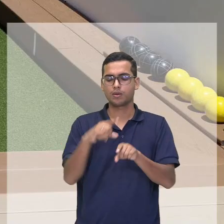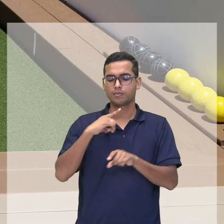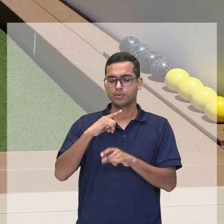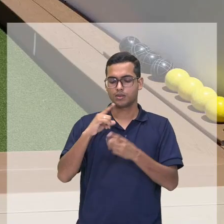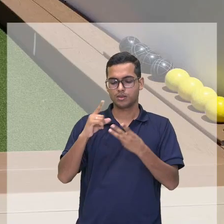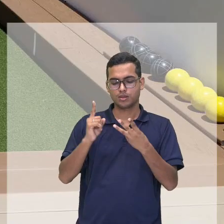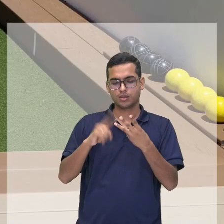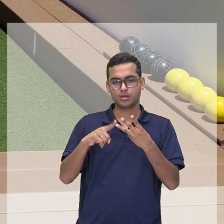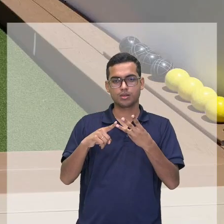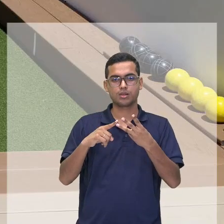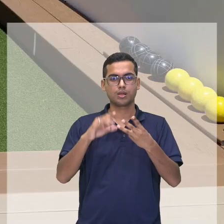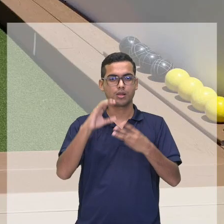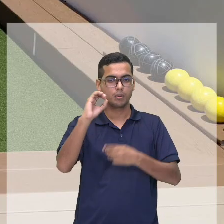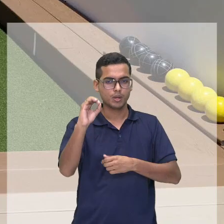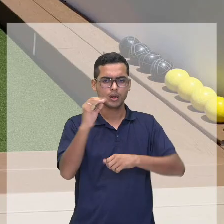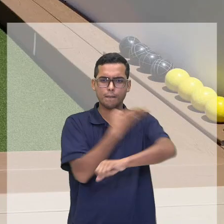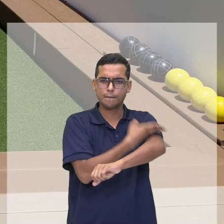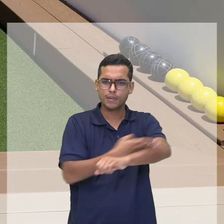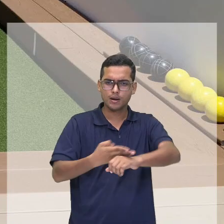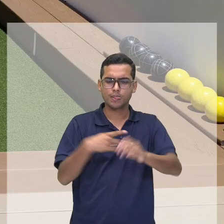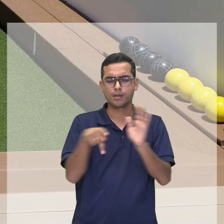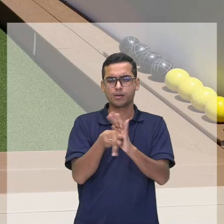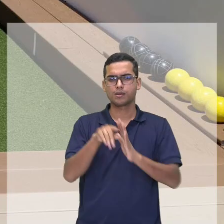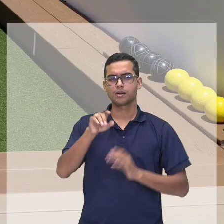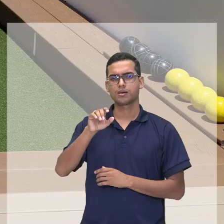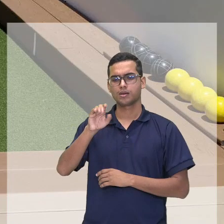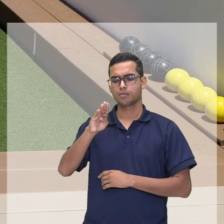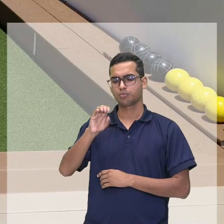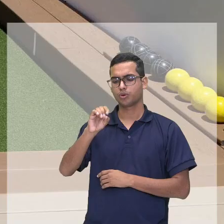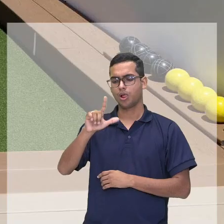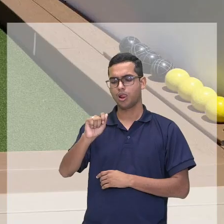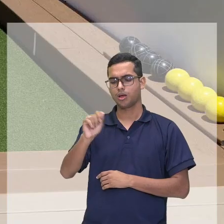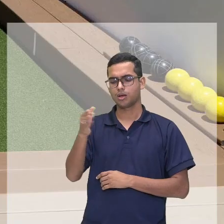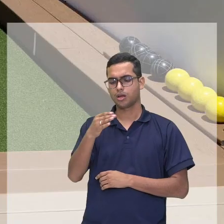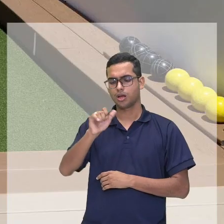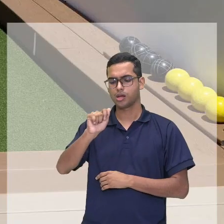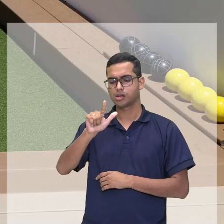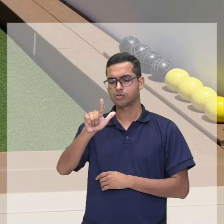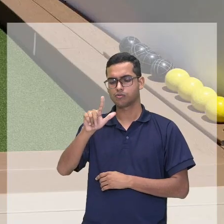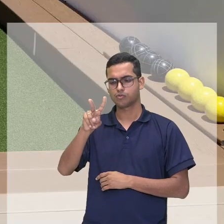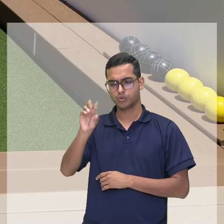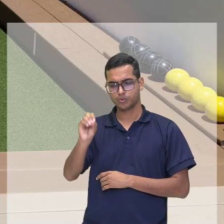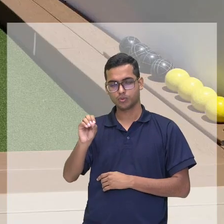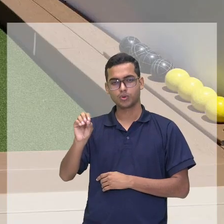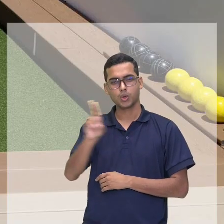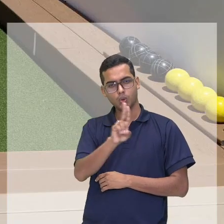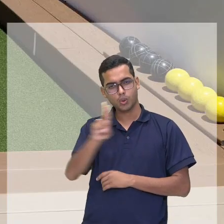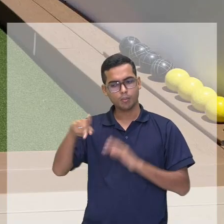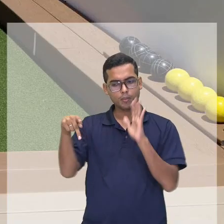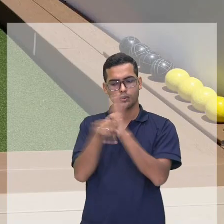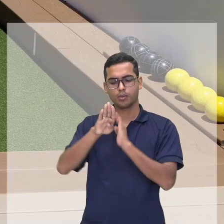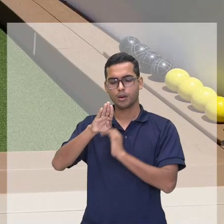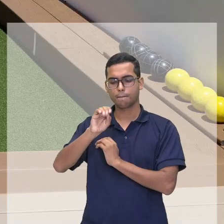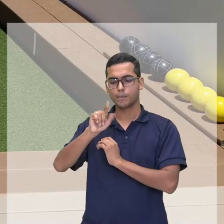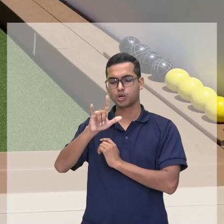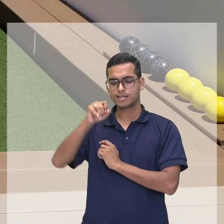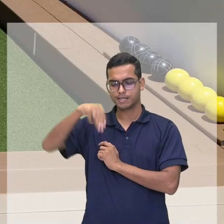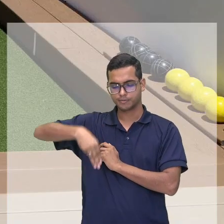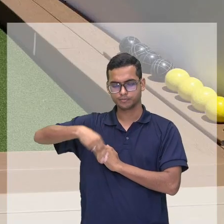bolinha branca ali que é chamada de bolim. Então, como é que acontece? Os jogadores